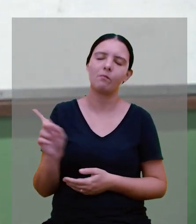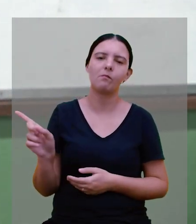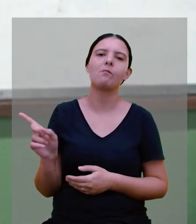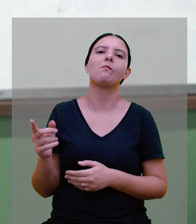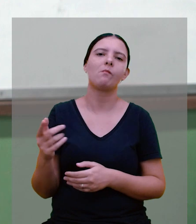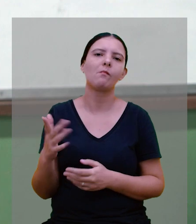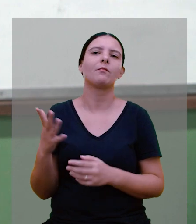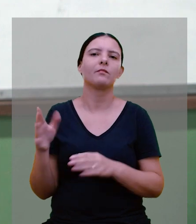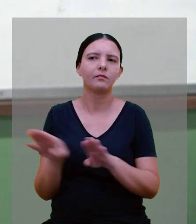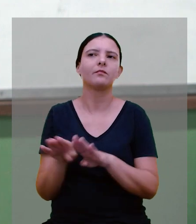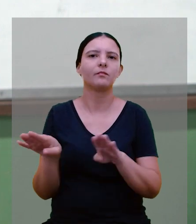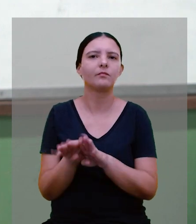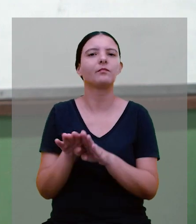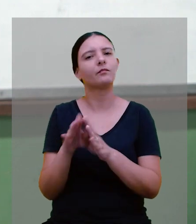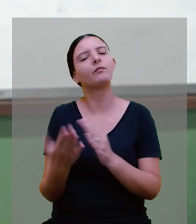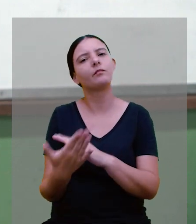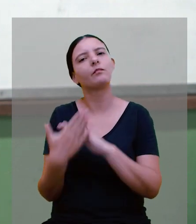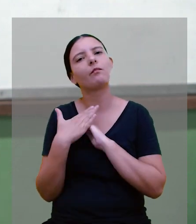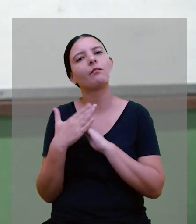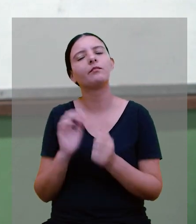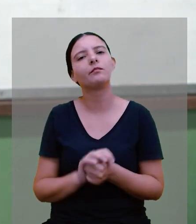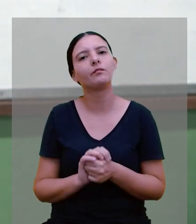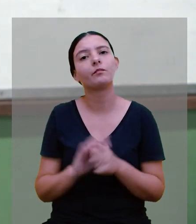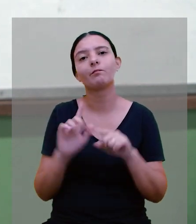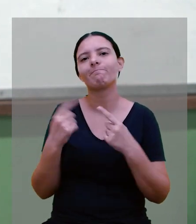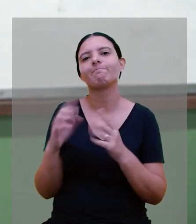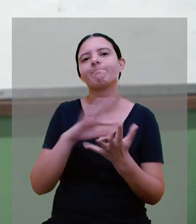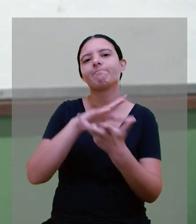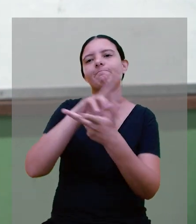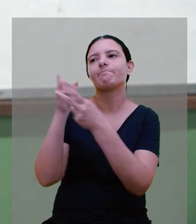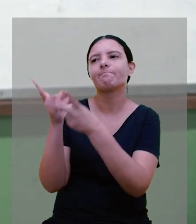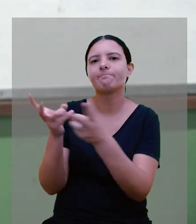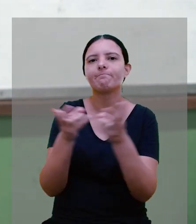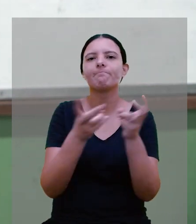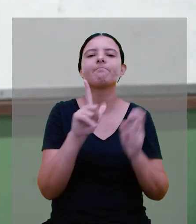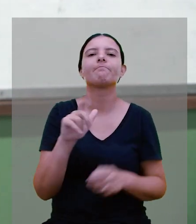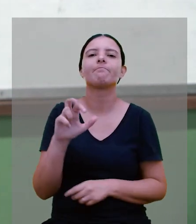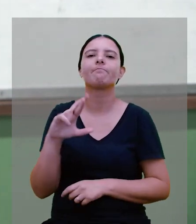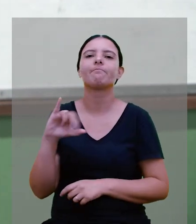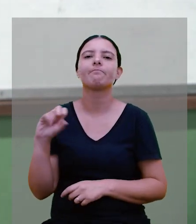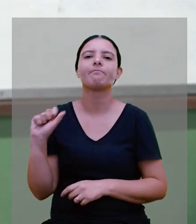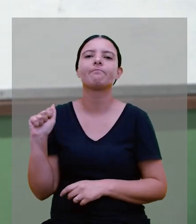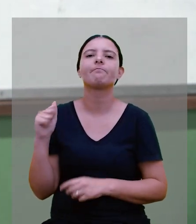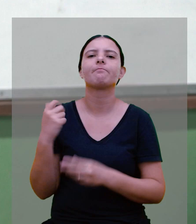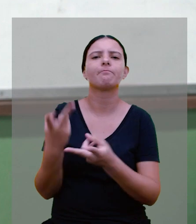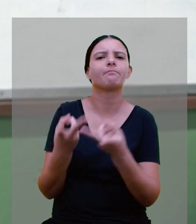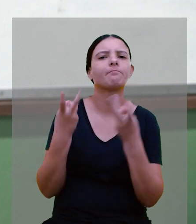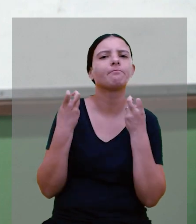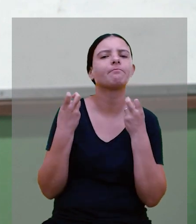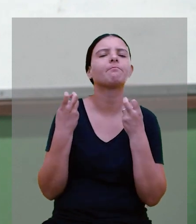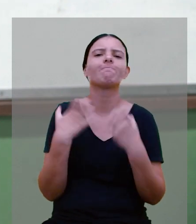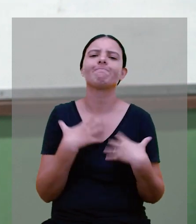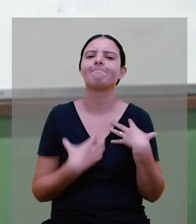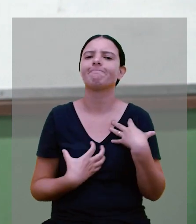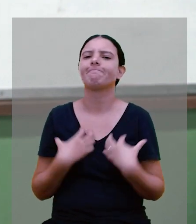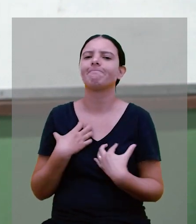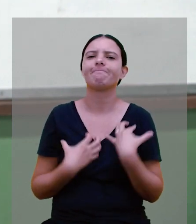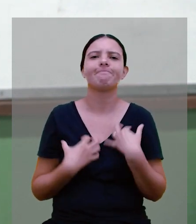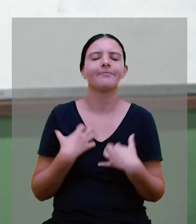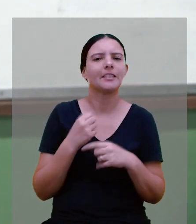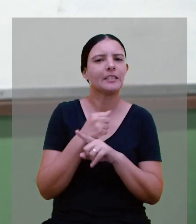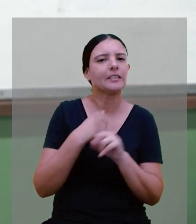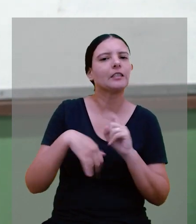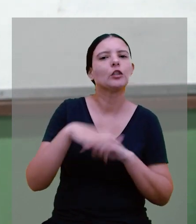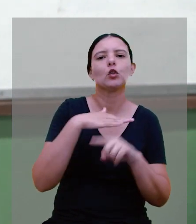nossa arma. Mas para isso tem que ler o mundo. Como é que a Larissa percebeu que tem um desconforto nessa